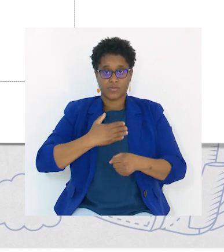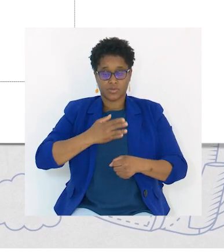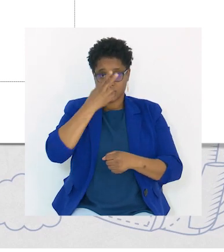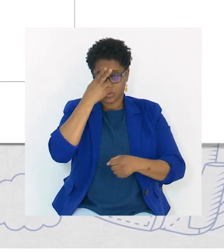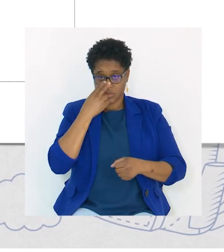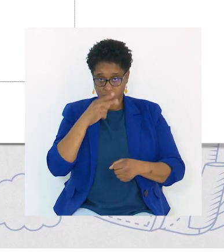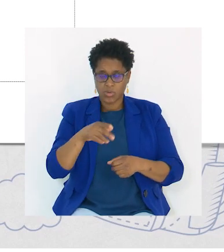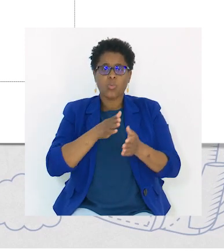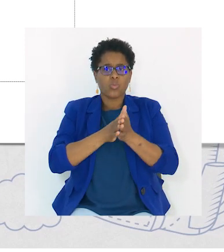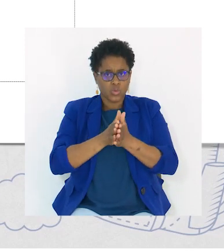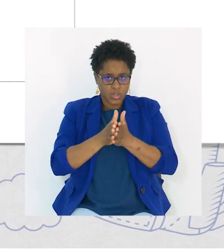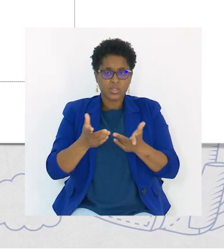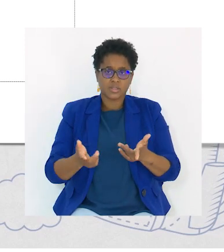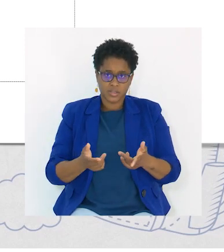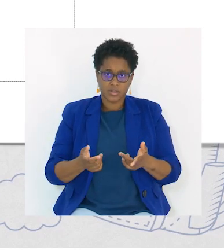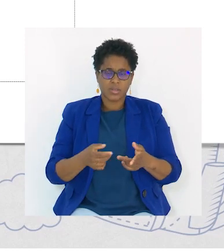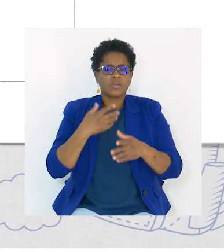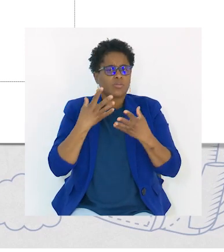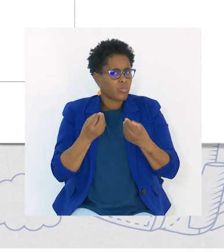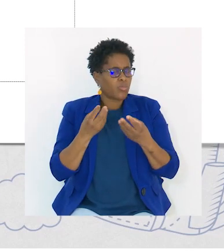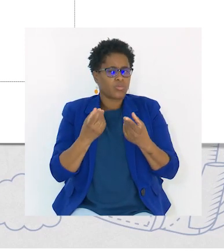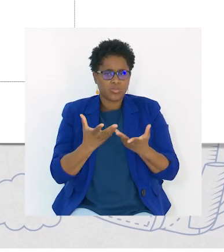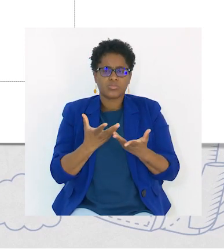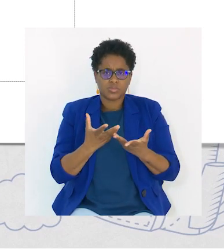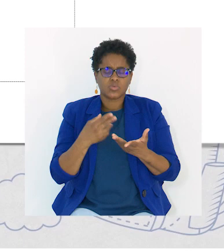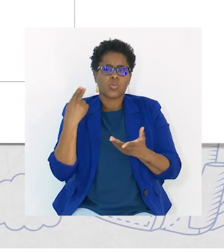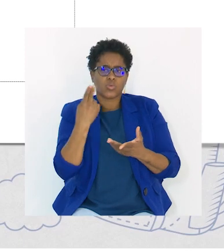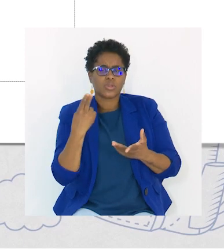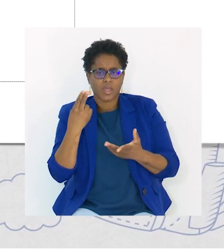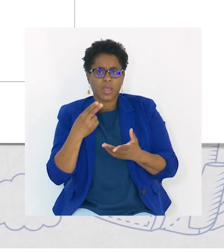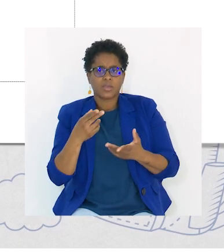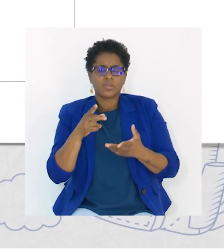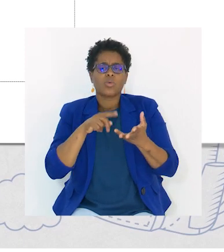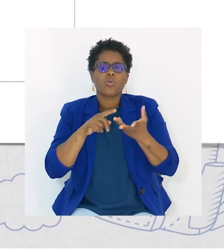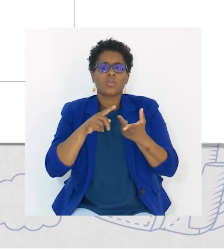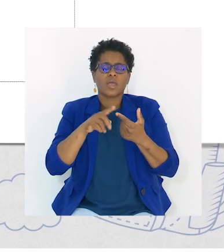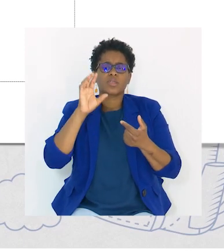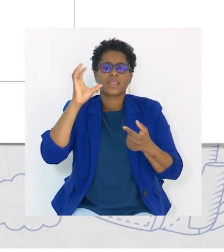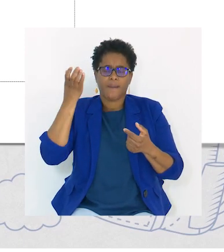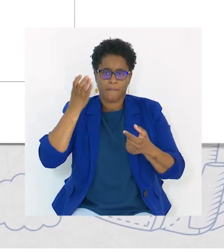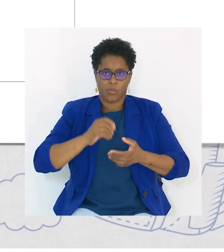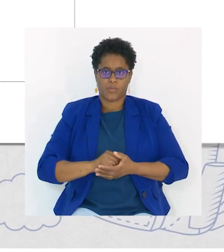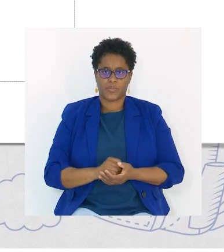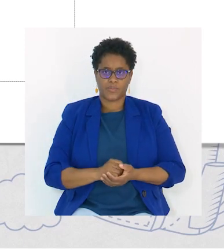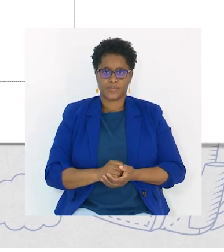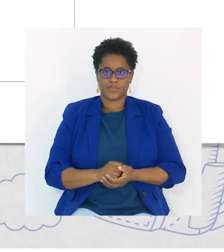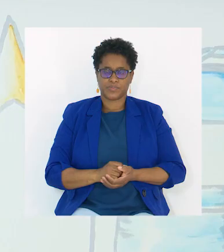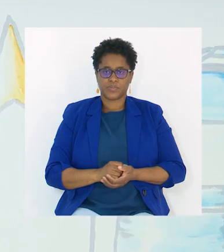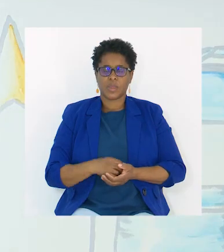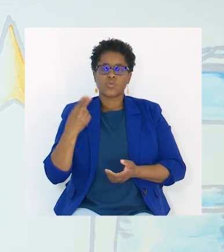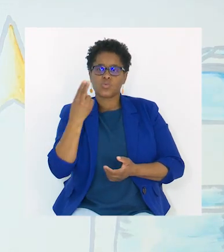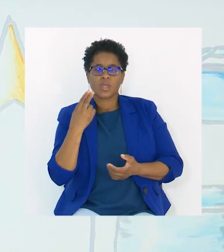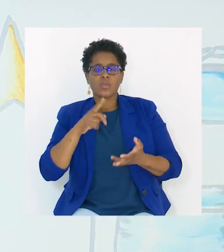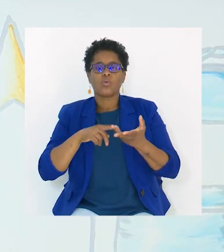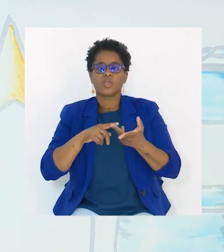historiador utiliza diversas unidades de contagem do tempo. E as